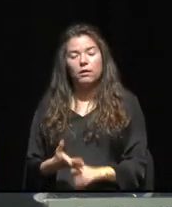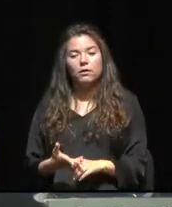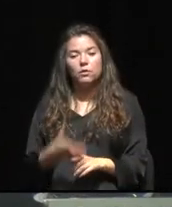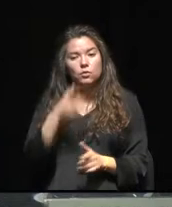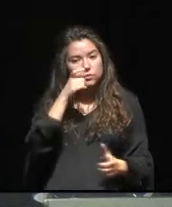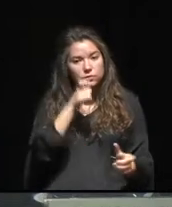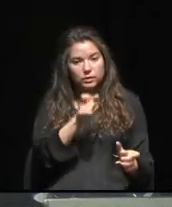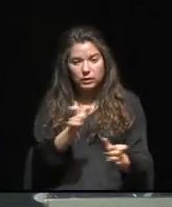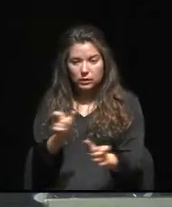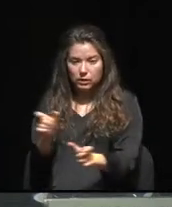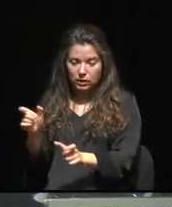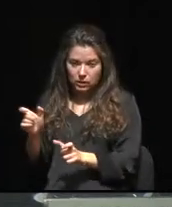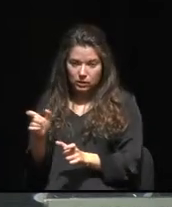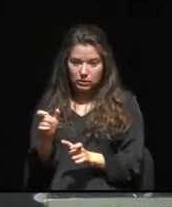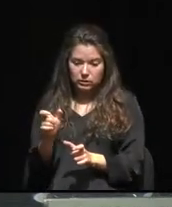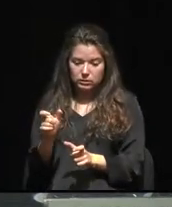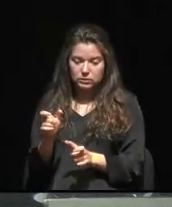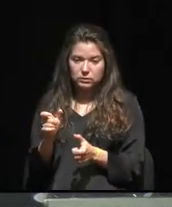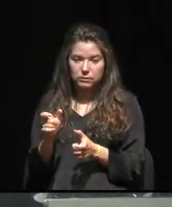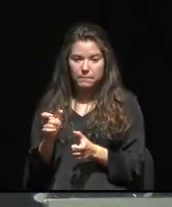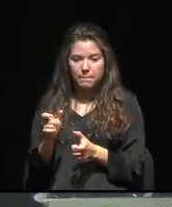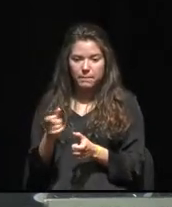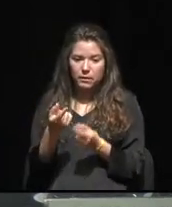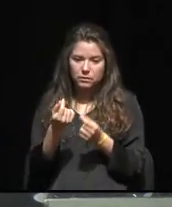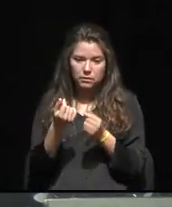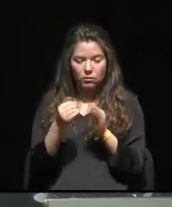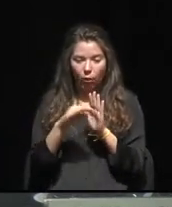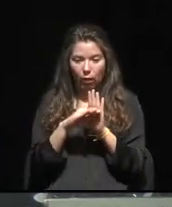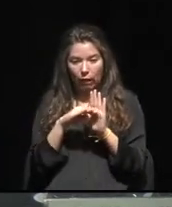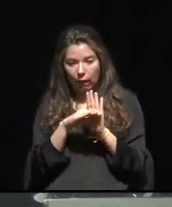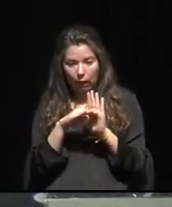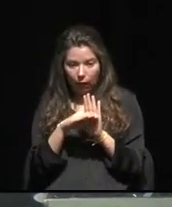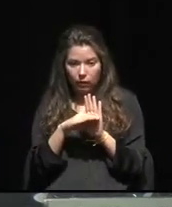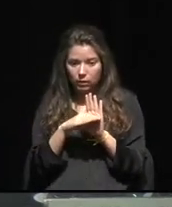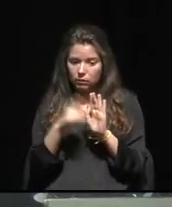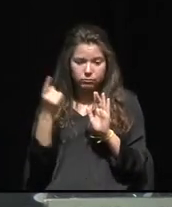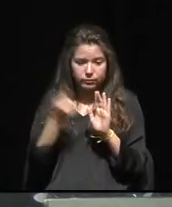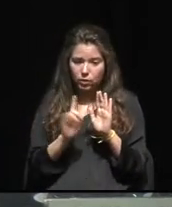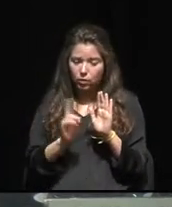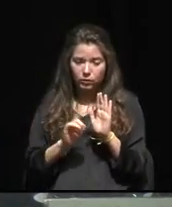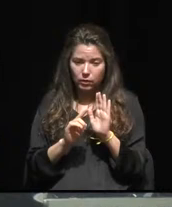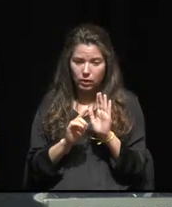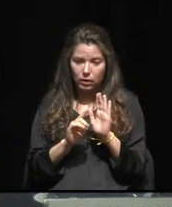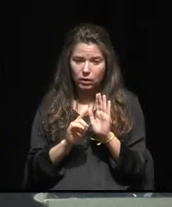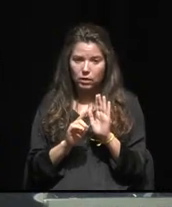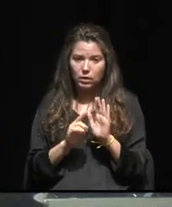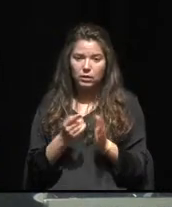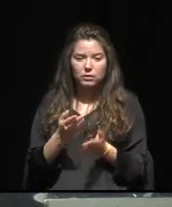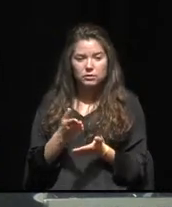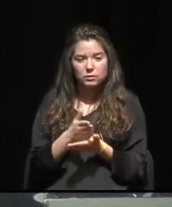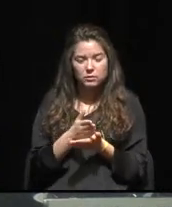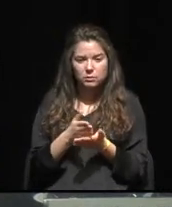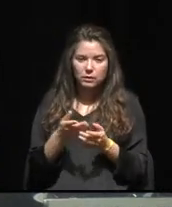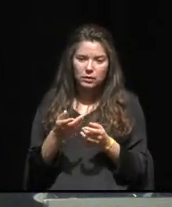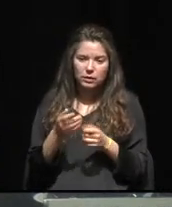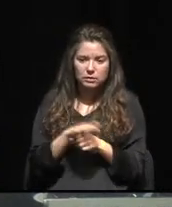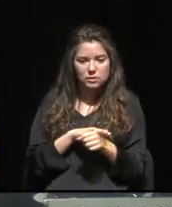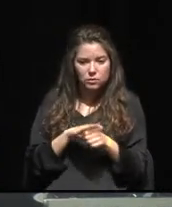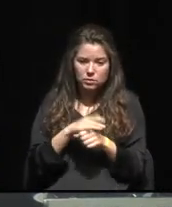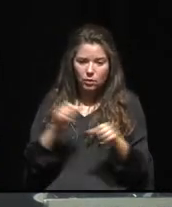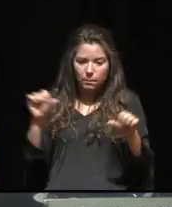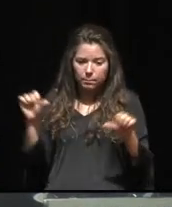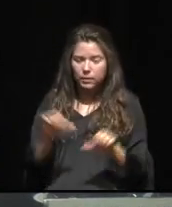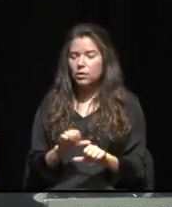fiscais ficaram colocados numa situação remuneratória intermédia e não deveria iam ter sido ficaram em situação menos benéfica em